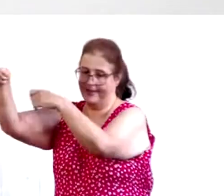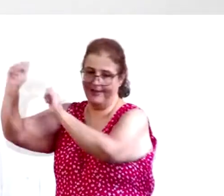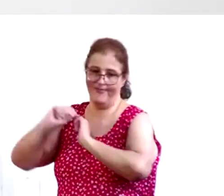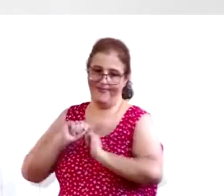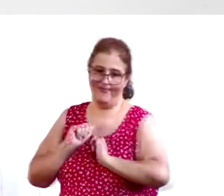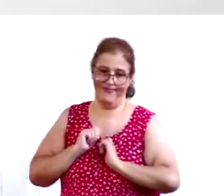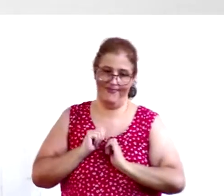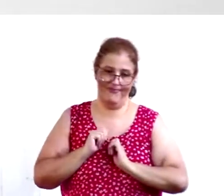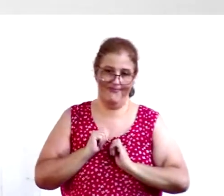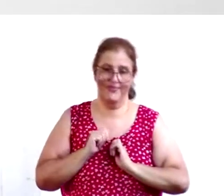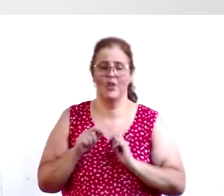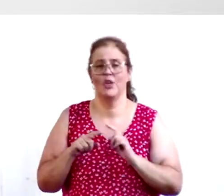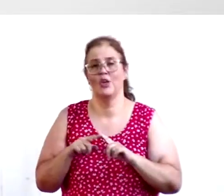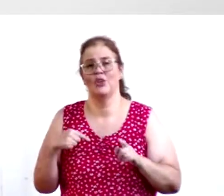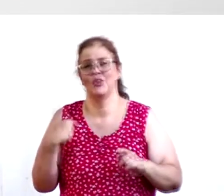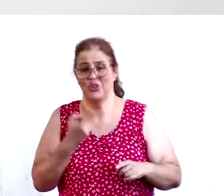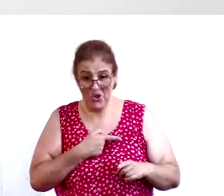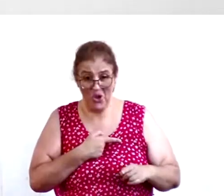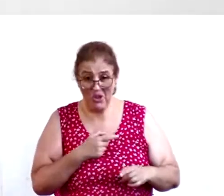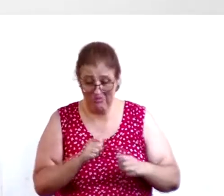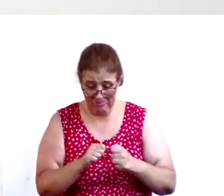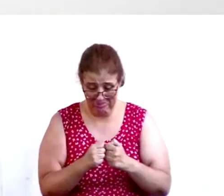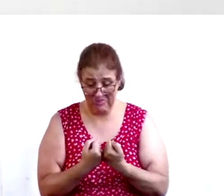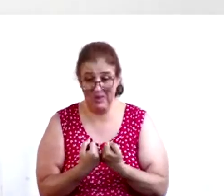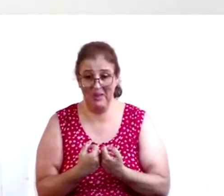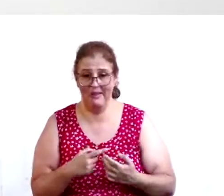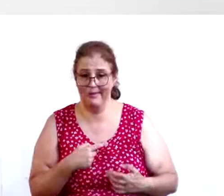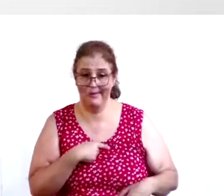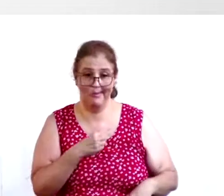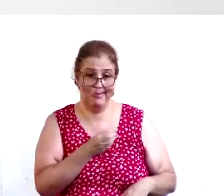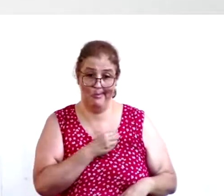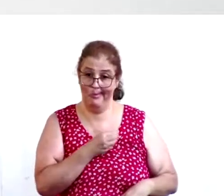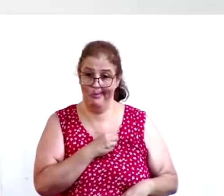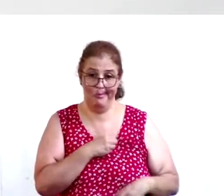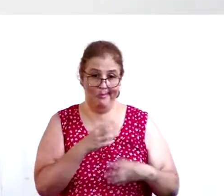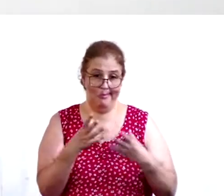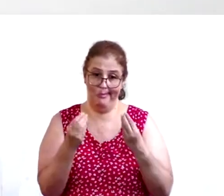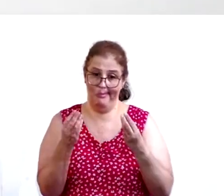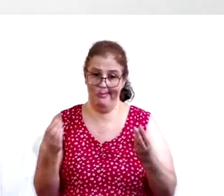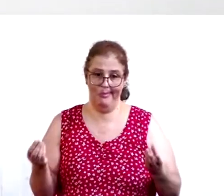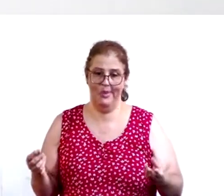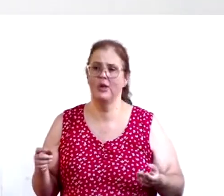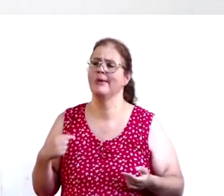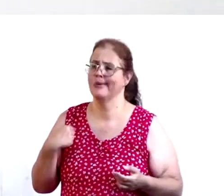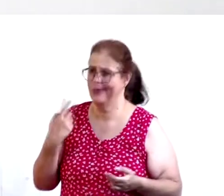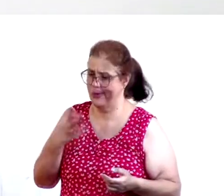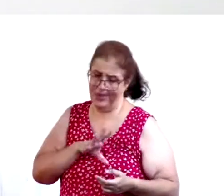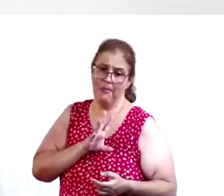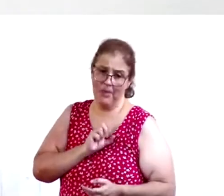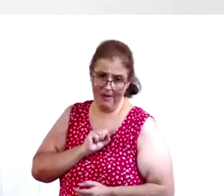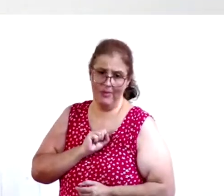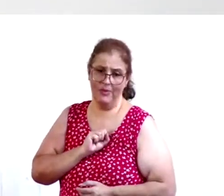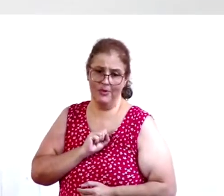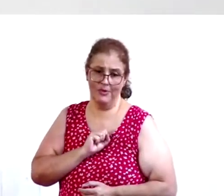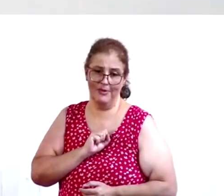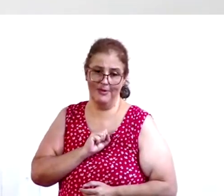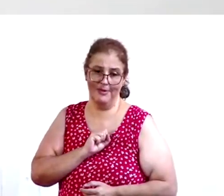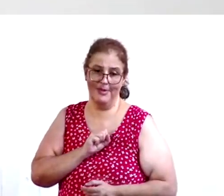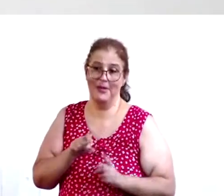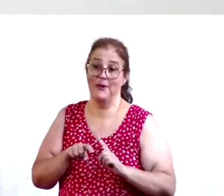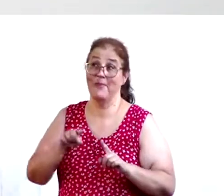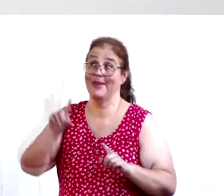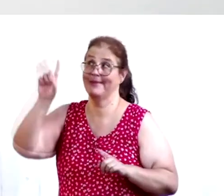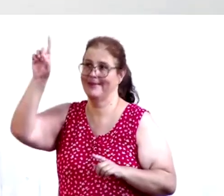somos fáceis de amar, nem porque amávamos a Deus. Nós amamos, diz João, mas porque Ele nos